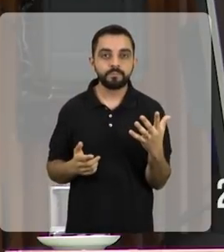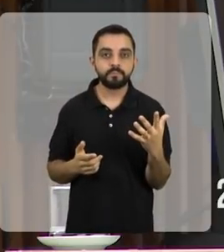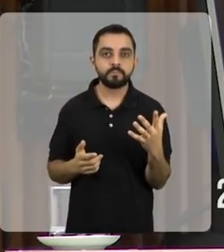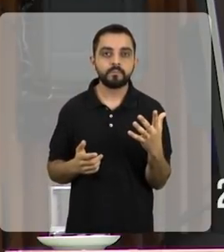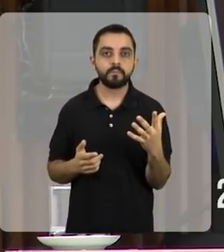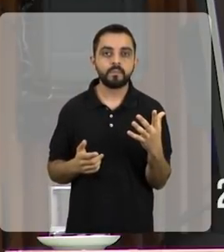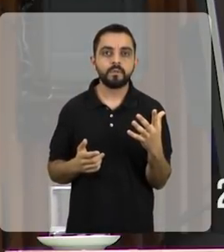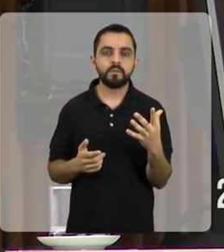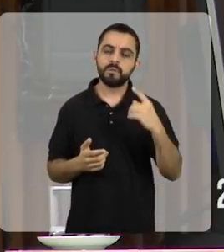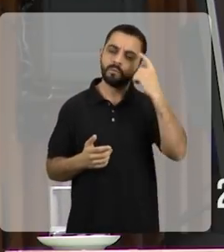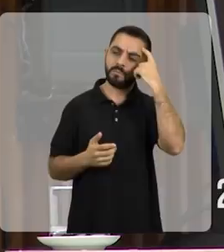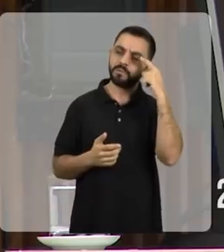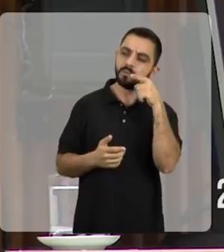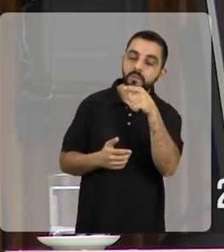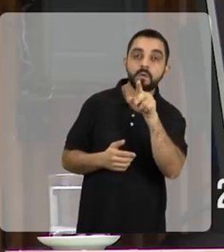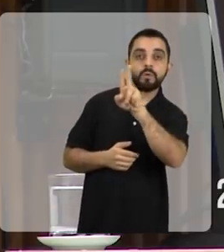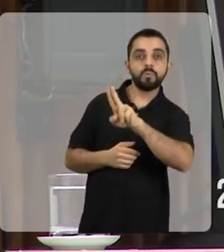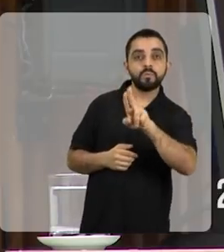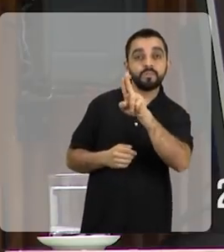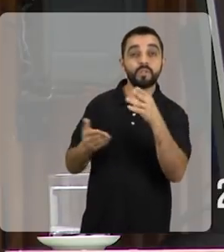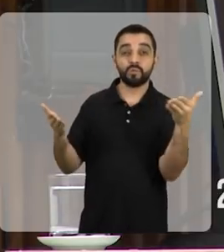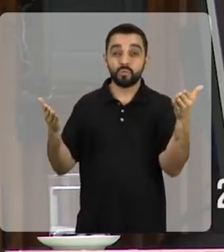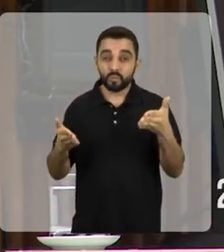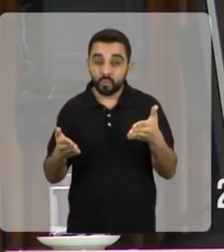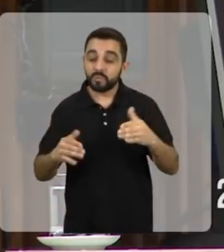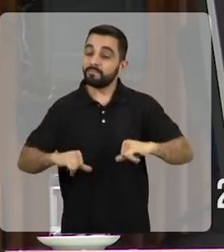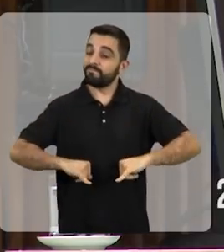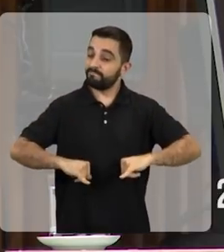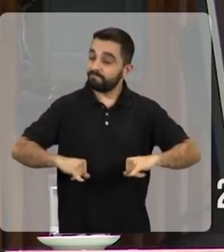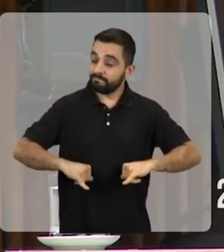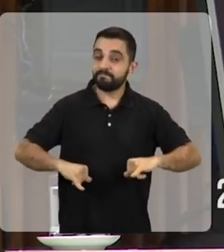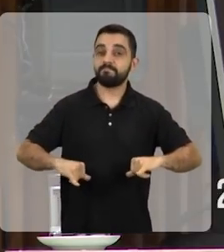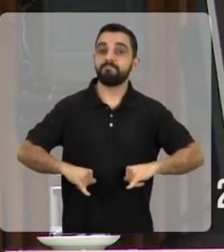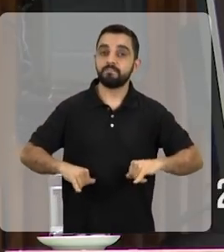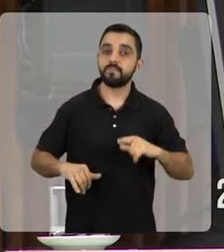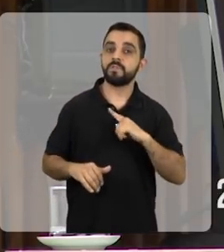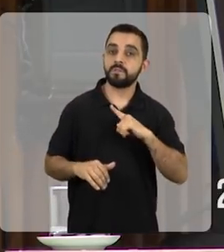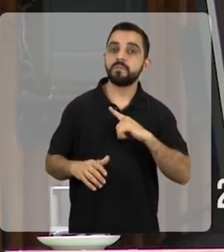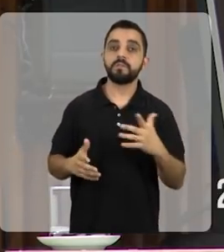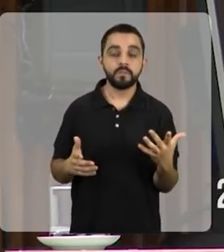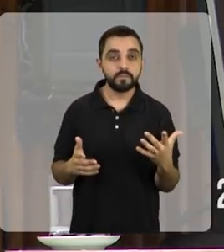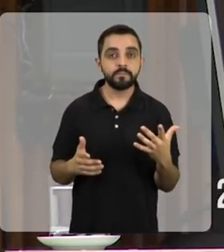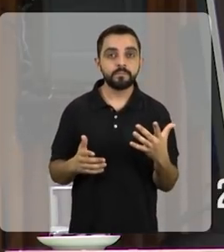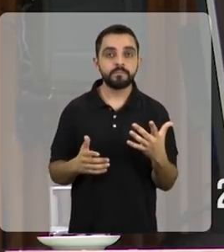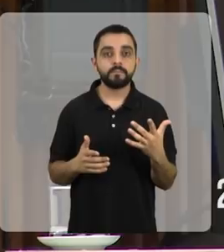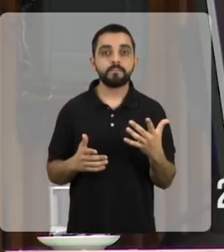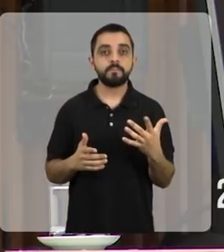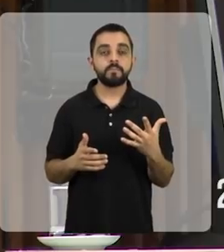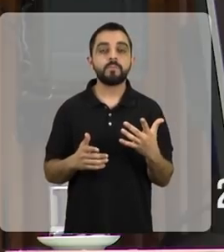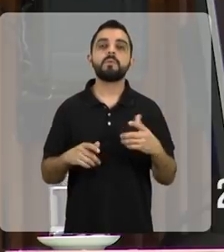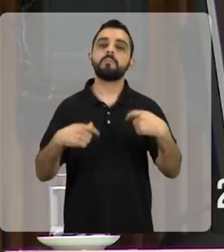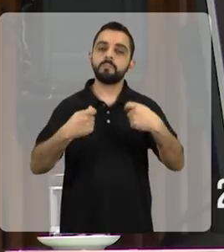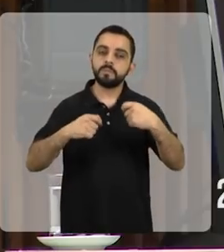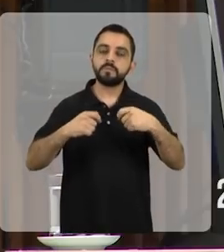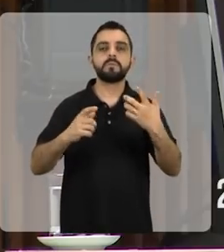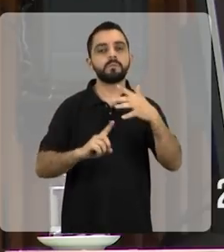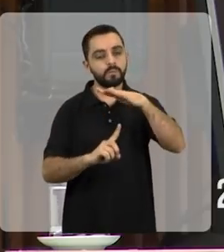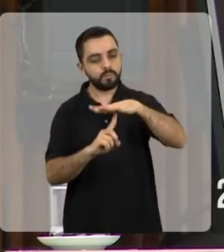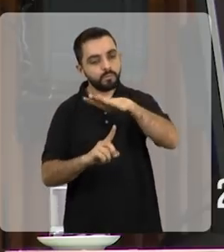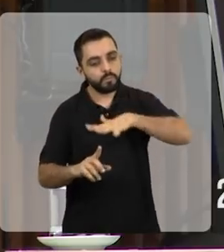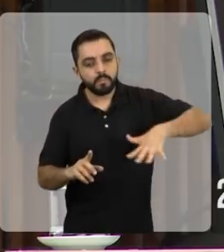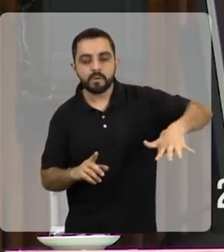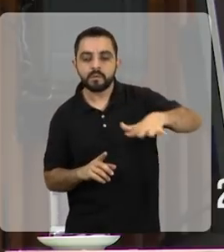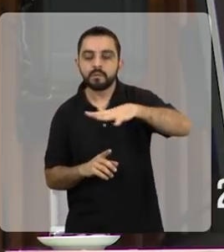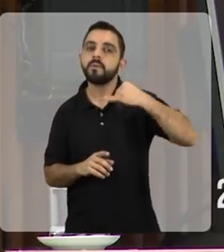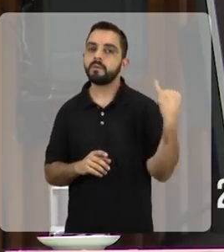desta universidade aniversário hoje passa por uma delas é também algo que conta para o estado do